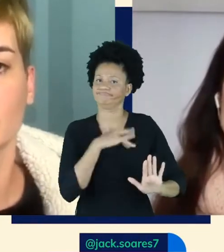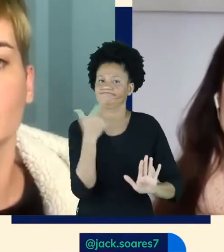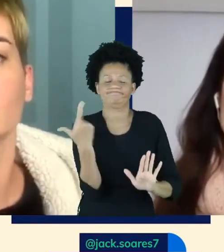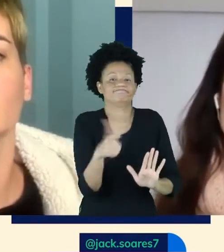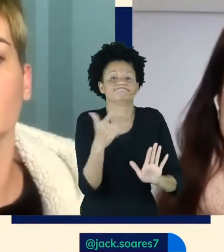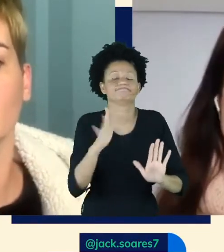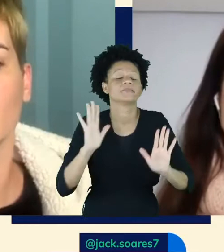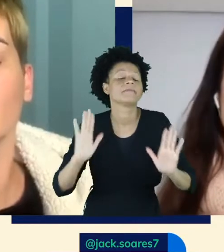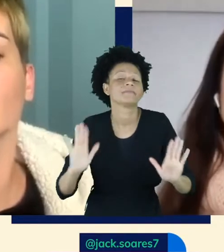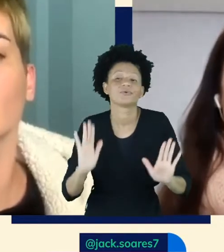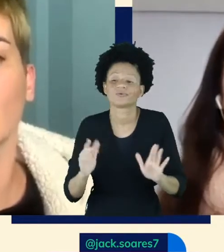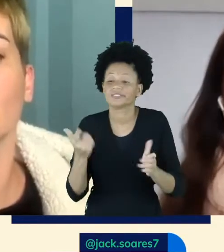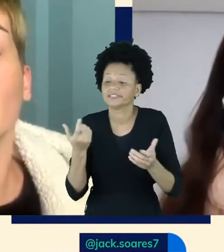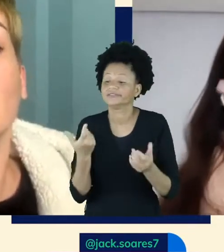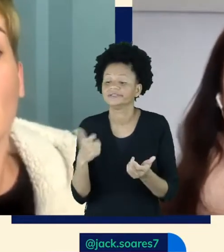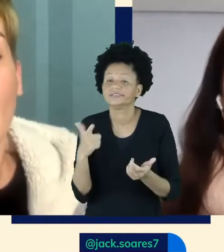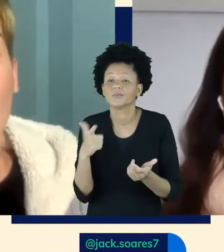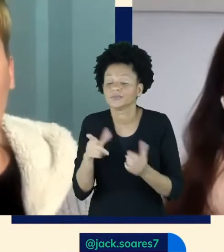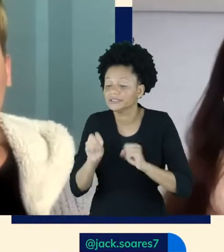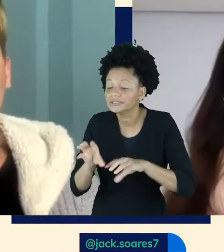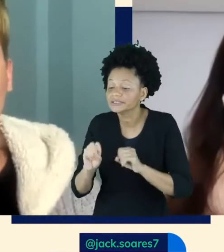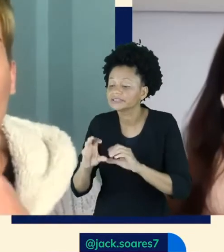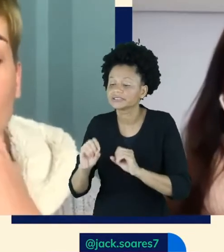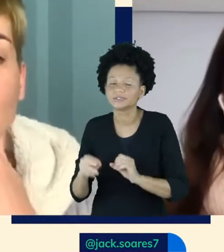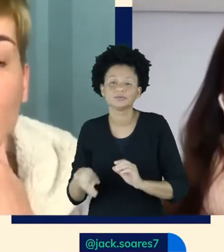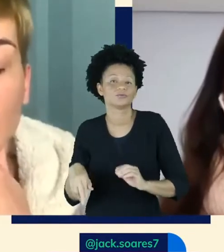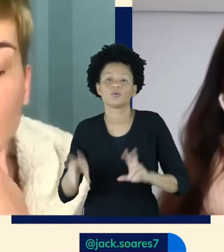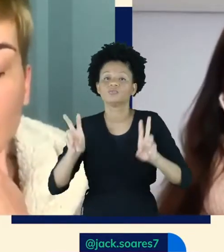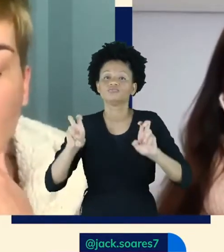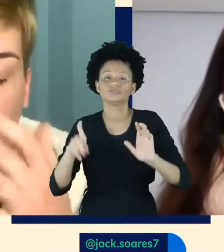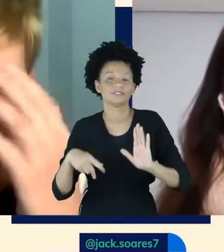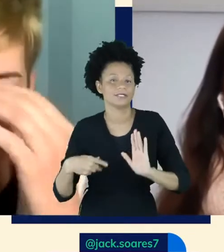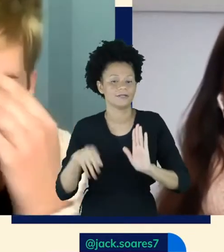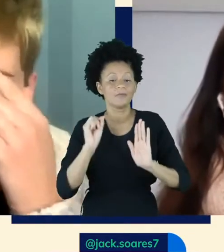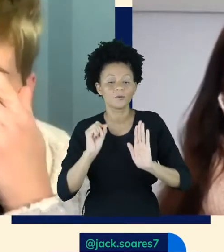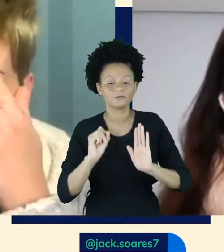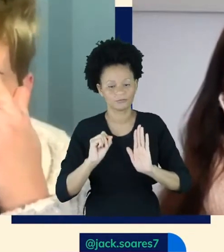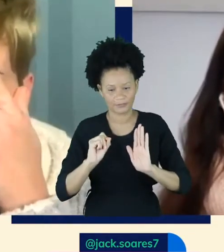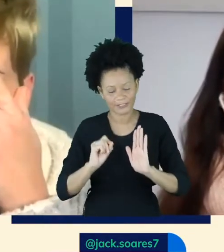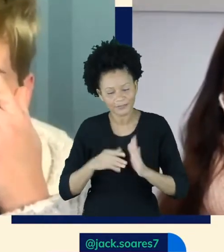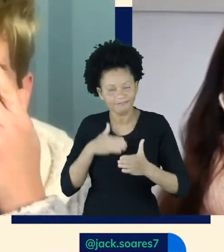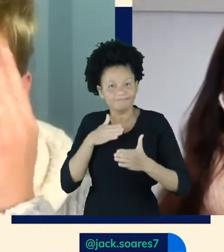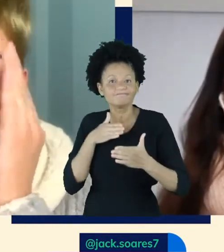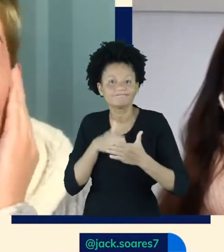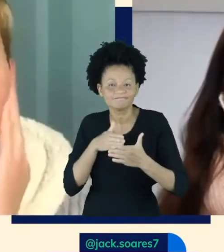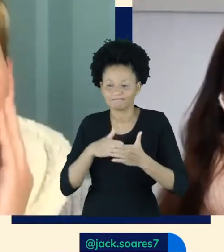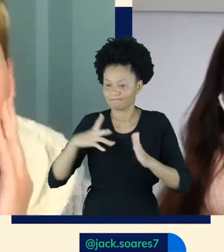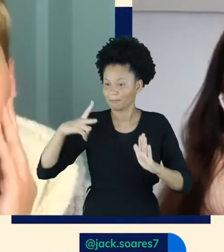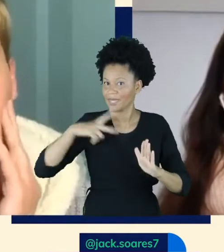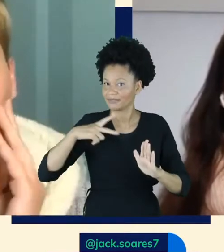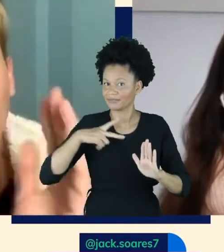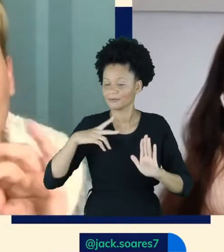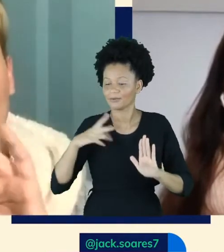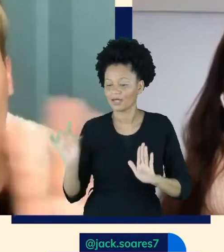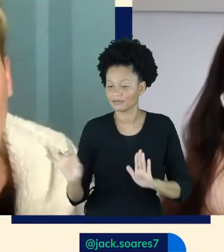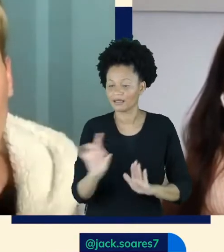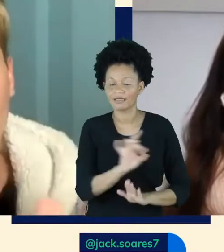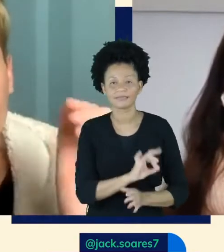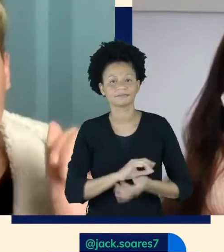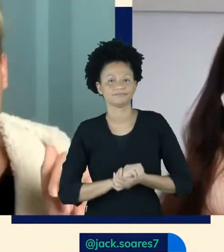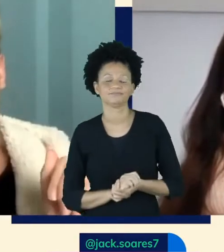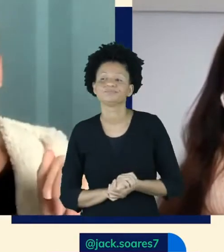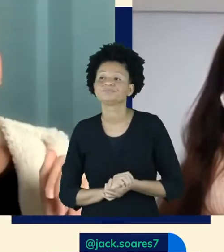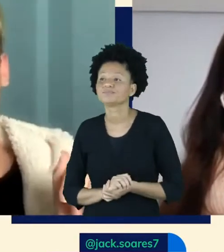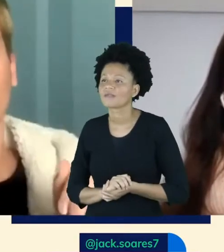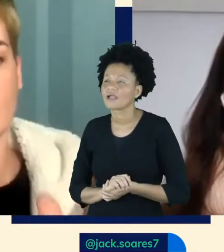privacidade, tá? O que você ia perguntar? Também outra pergunta que surgiu, a partir de que idade a criança já deve